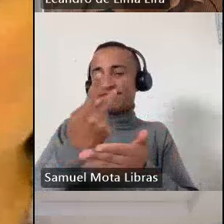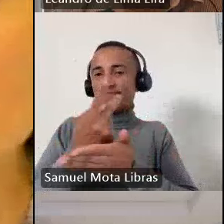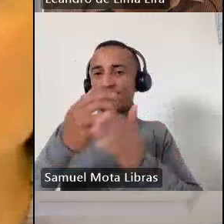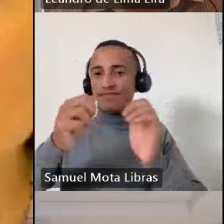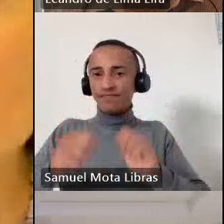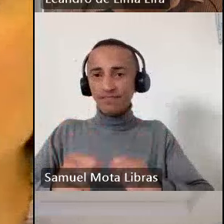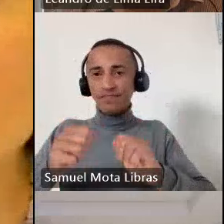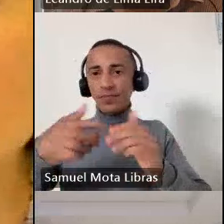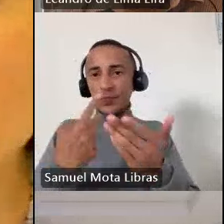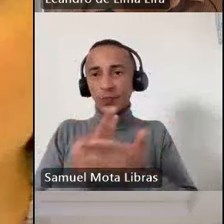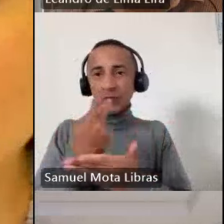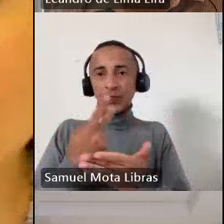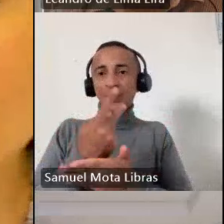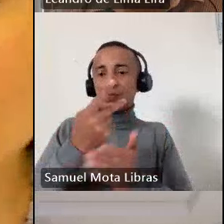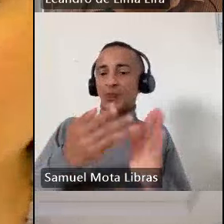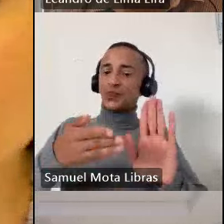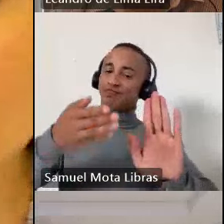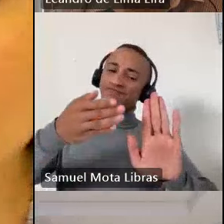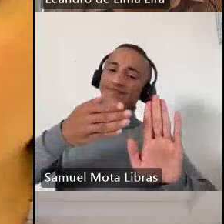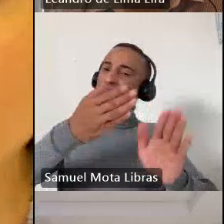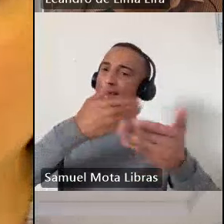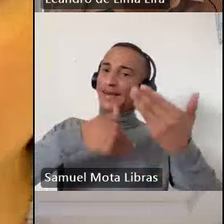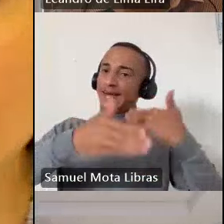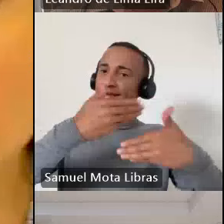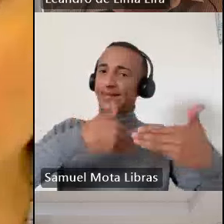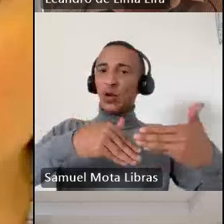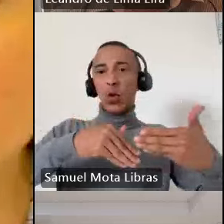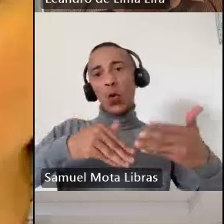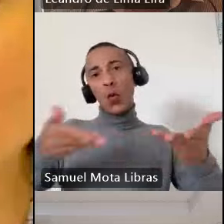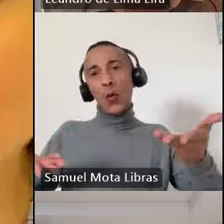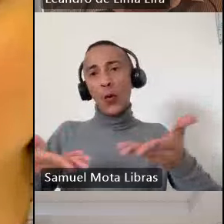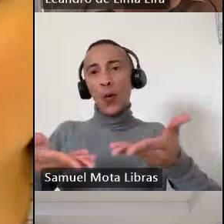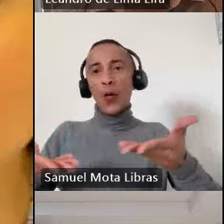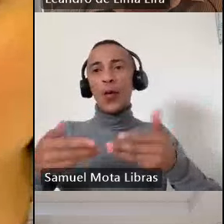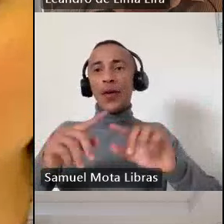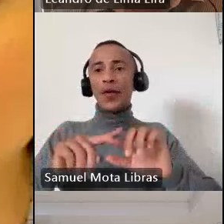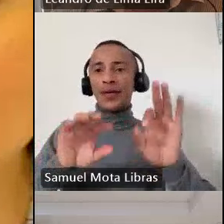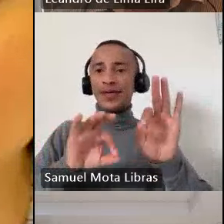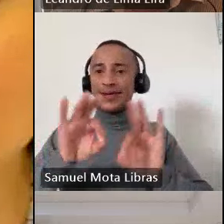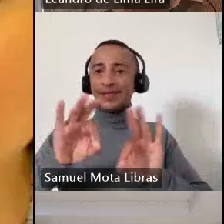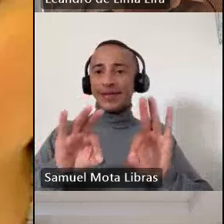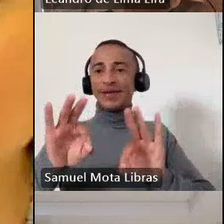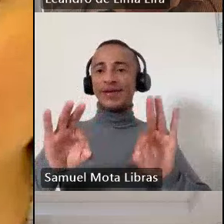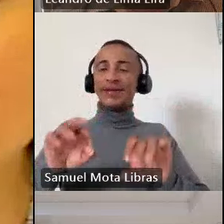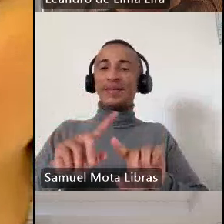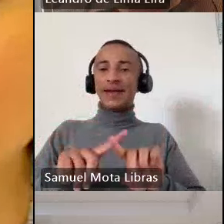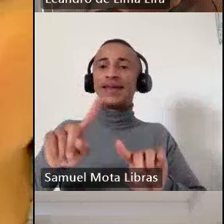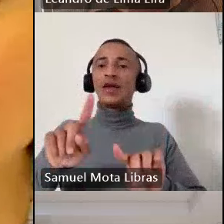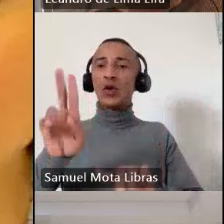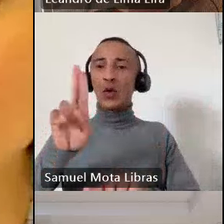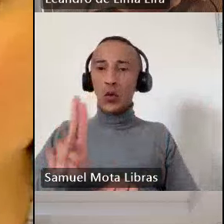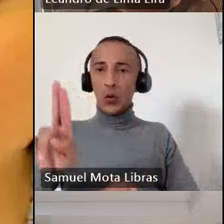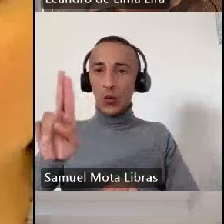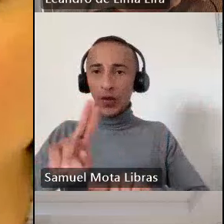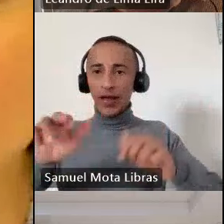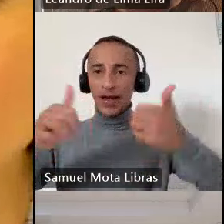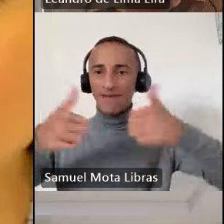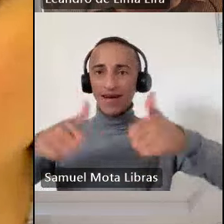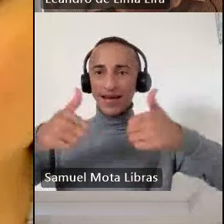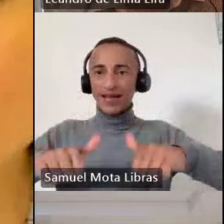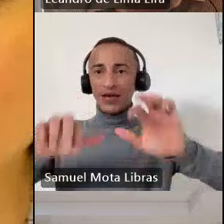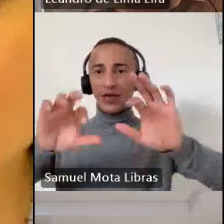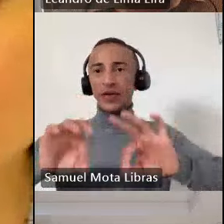paraa frente uito muito para trás até inclusive ter colocado uma coisa mais modesta mas eu uso essa avaliação para ajustar rumos e tá tudo